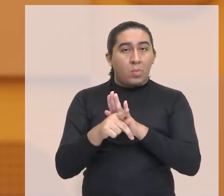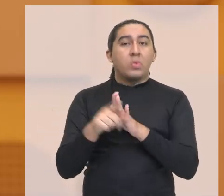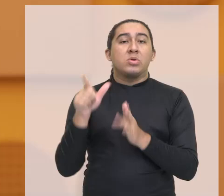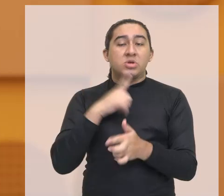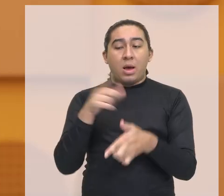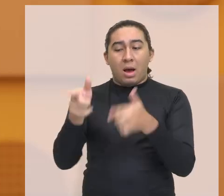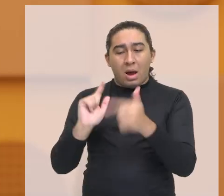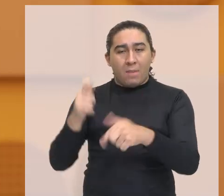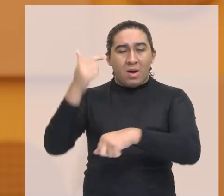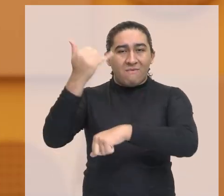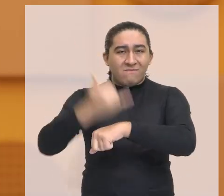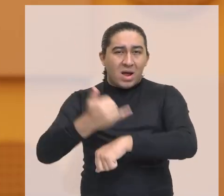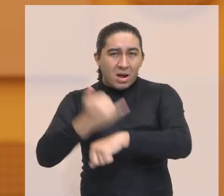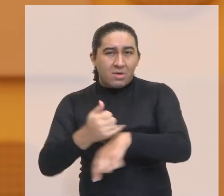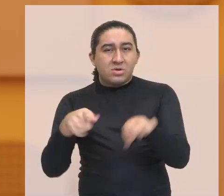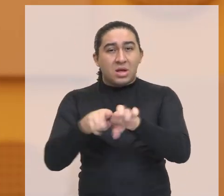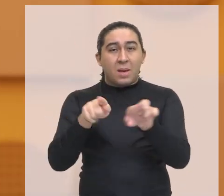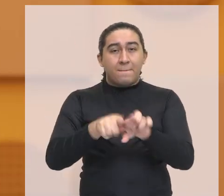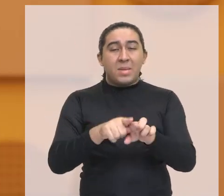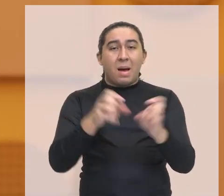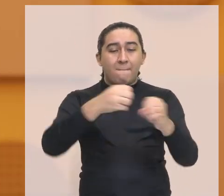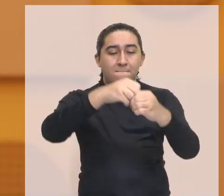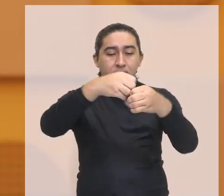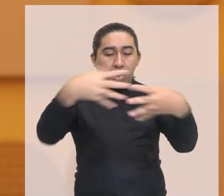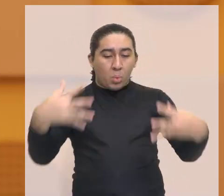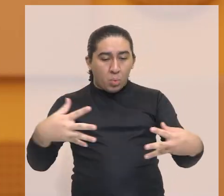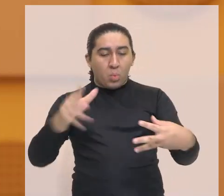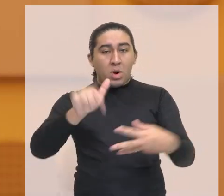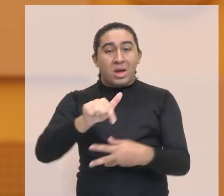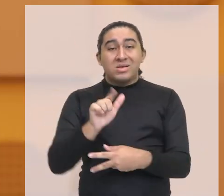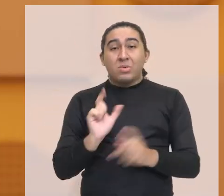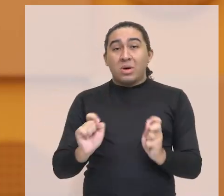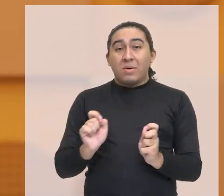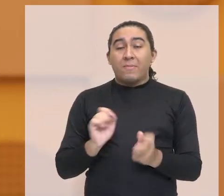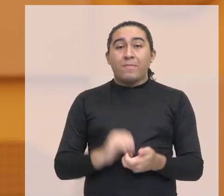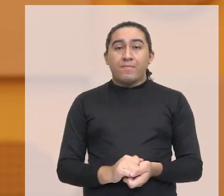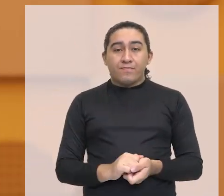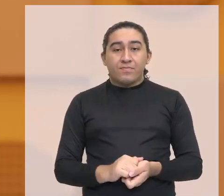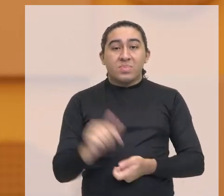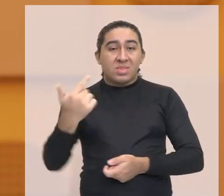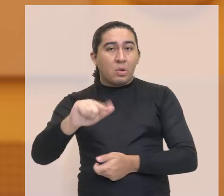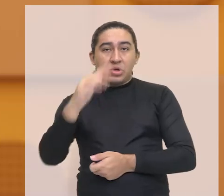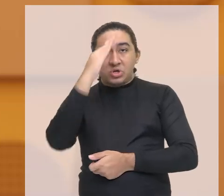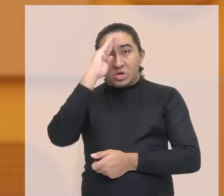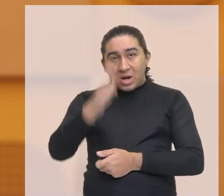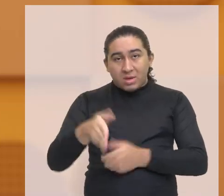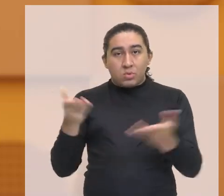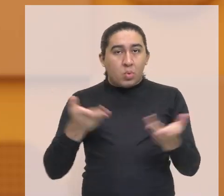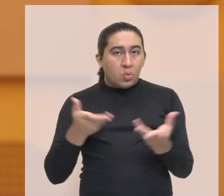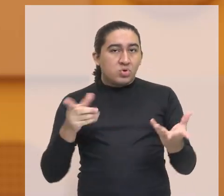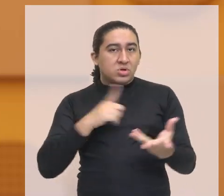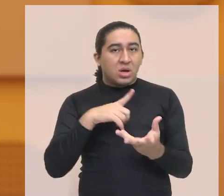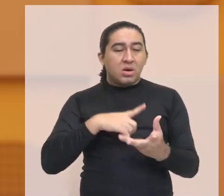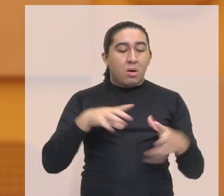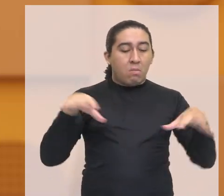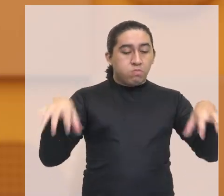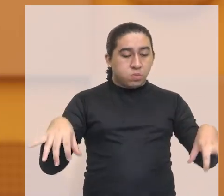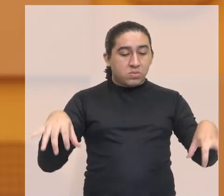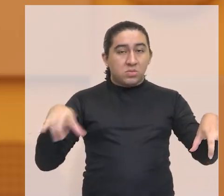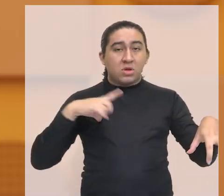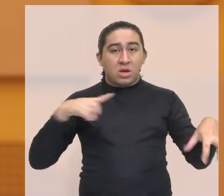armamentos nucleares, da bomba atômica, gente, ela foi a principal causa de não haver um conflito direto entre os dois